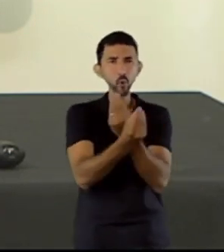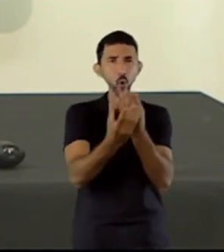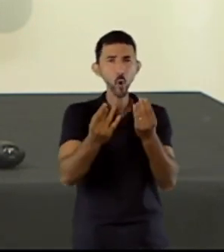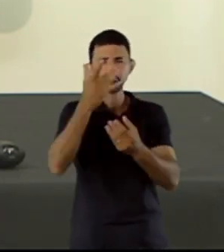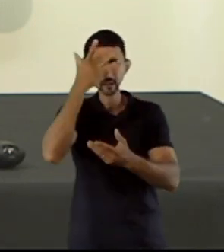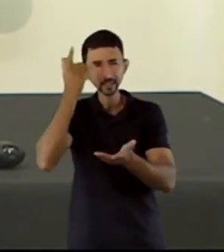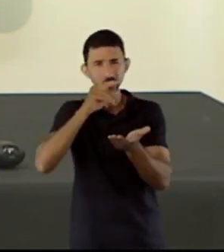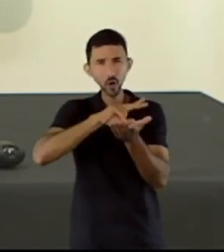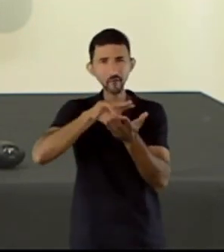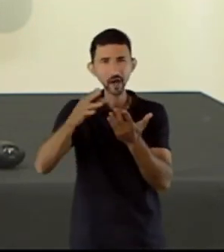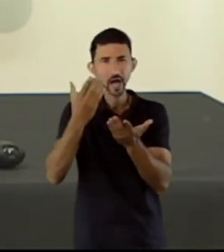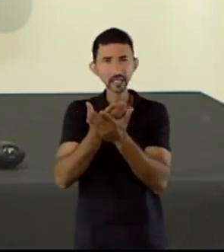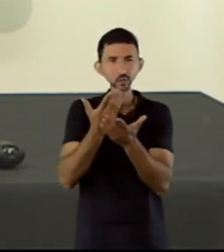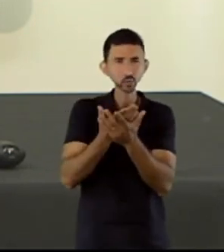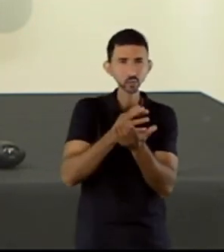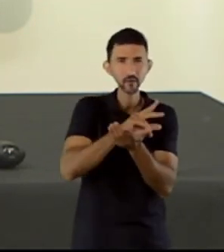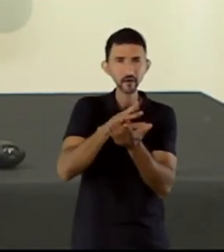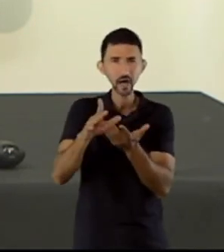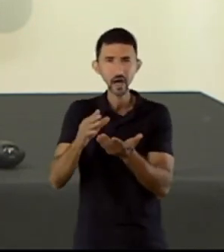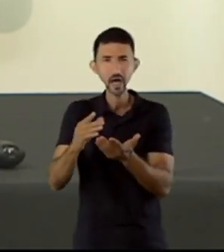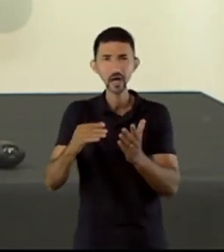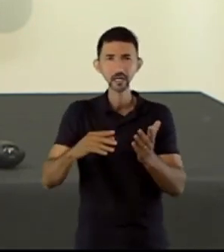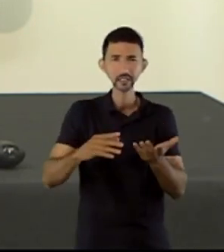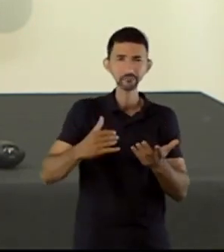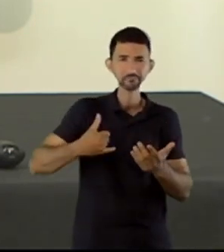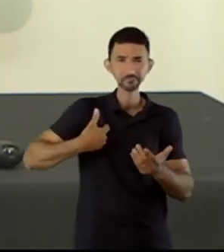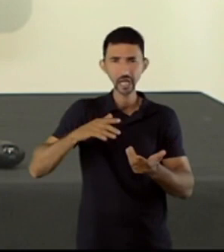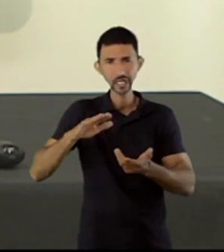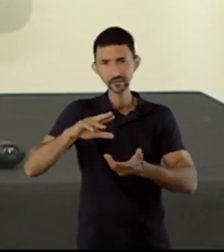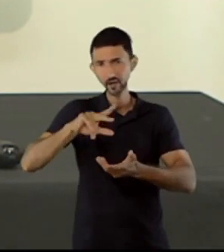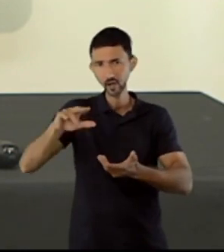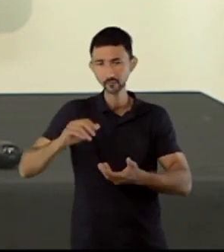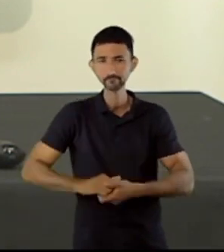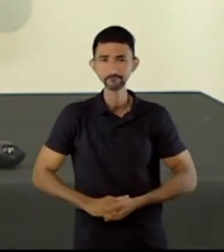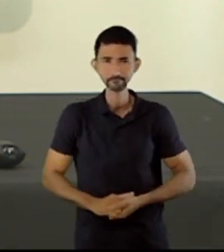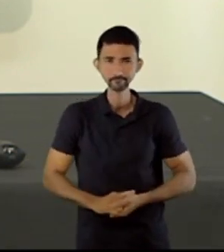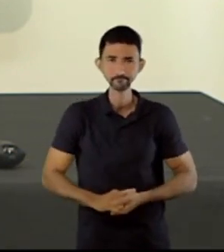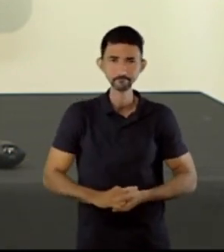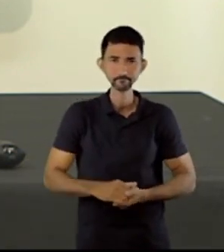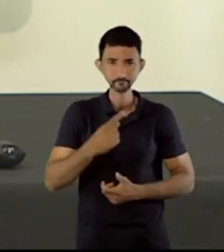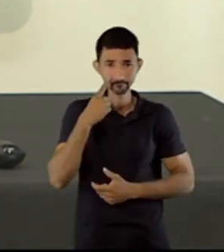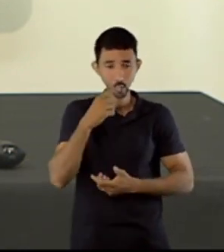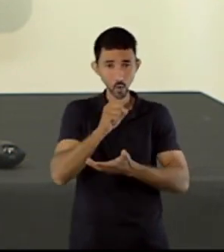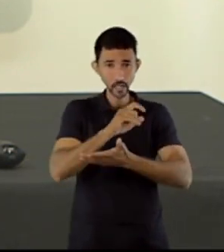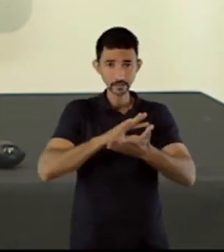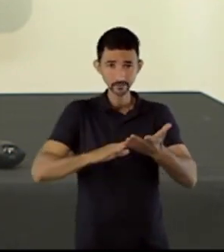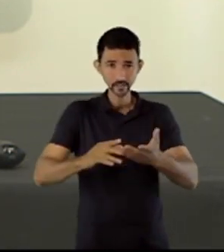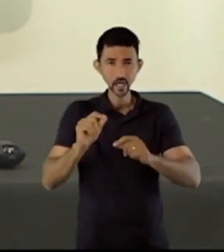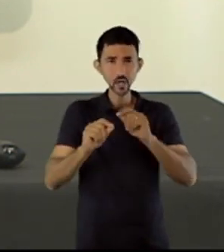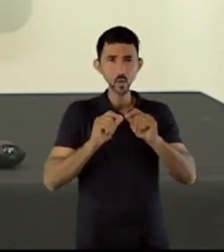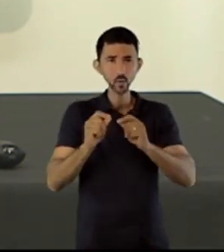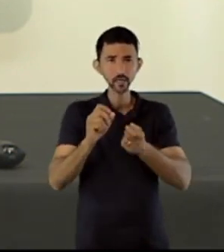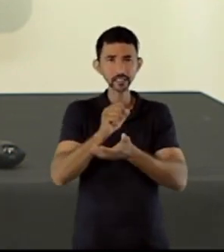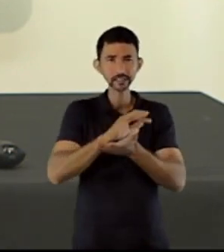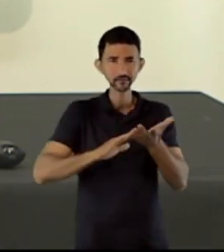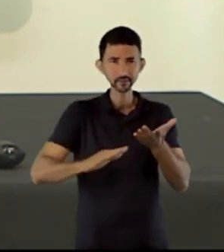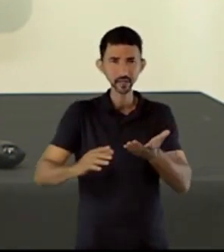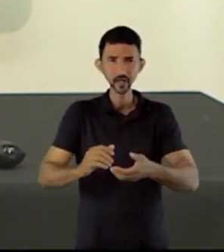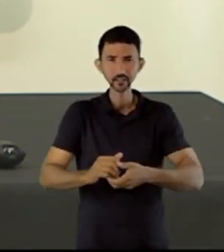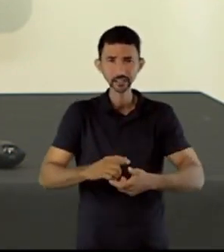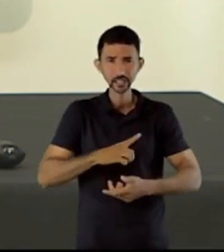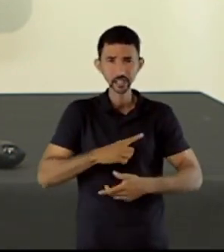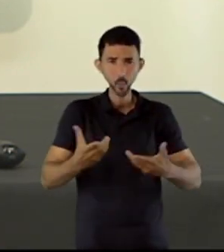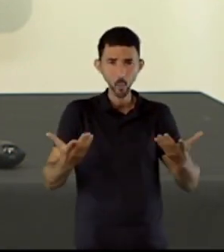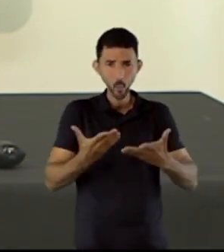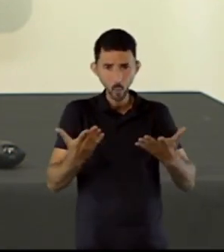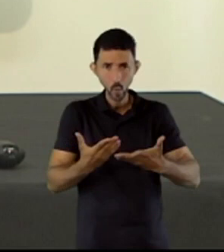vários estudantes de diversas idades, né? Então, vamos para a atividade. Qual é a atividade que a gente vai ter